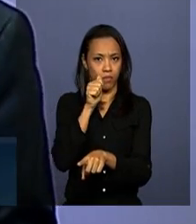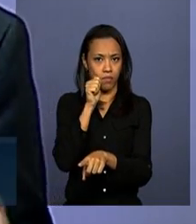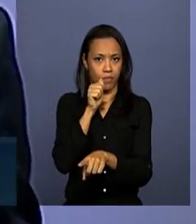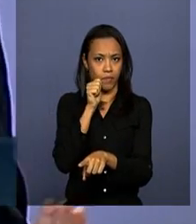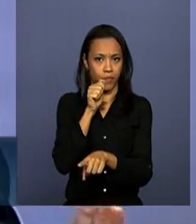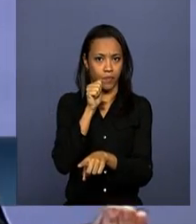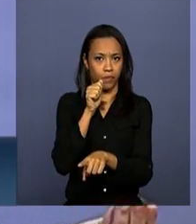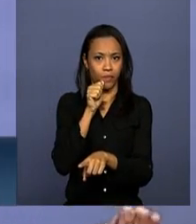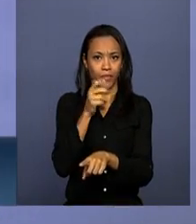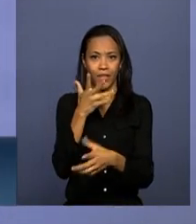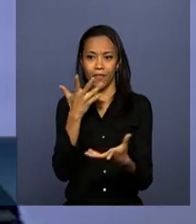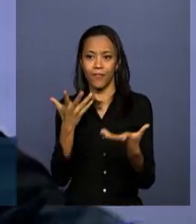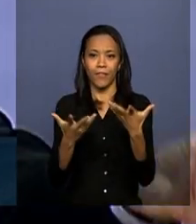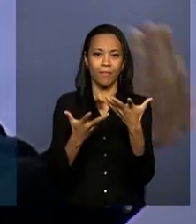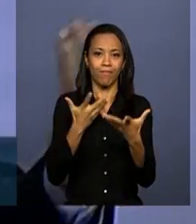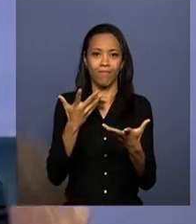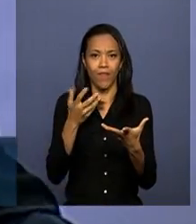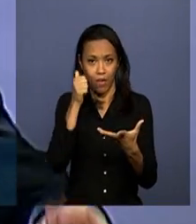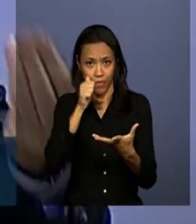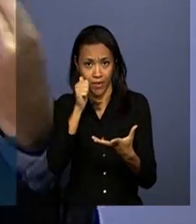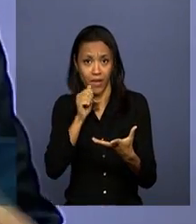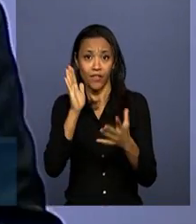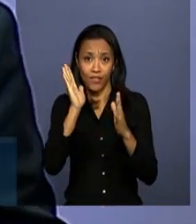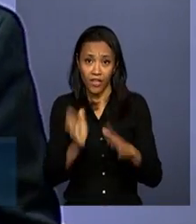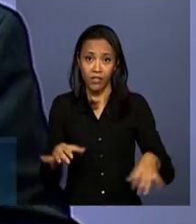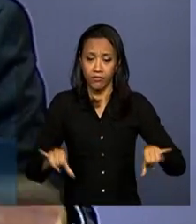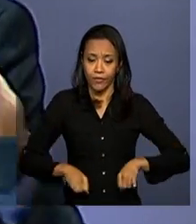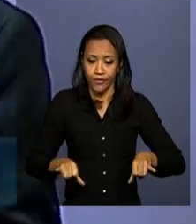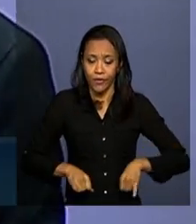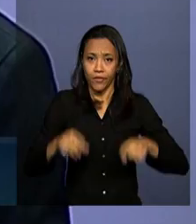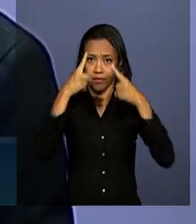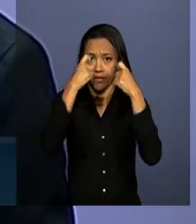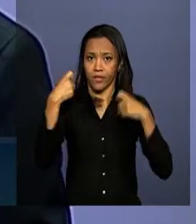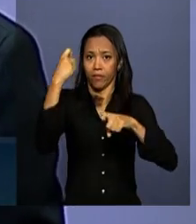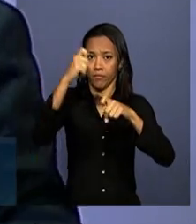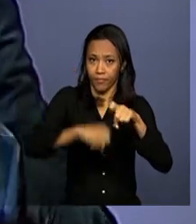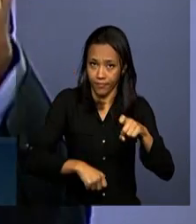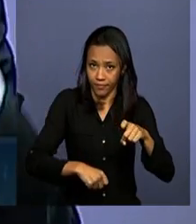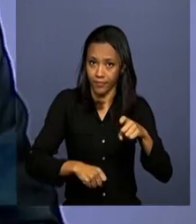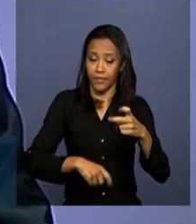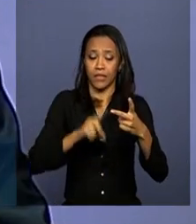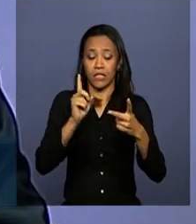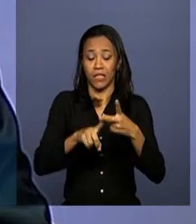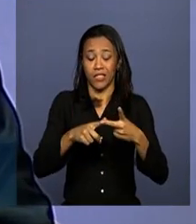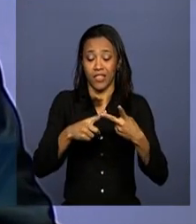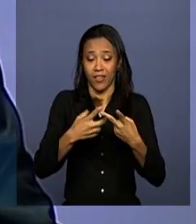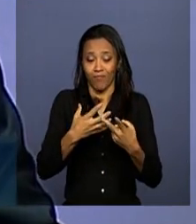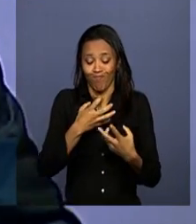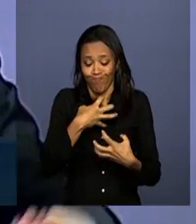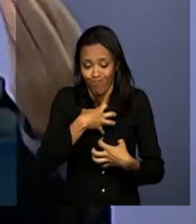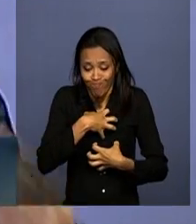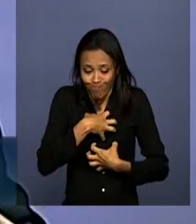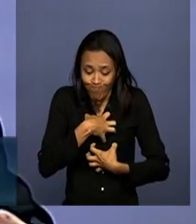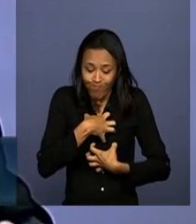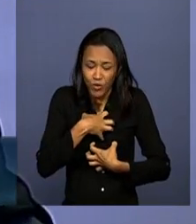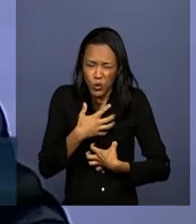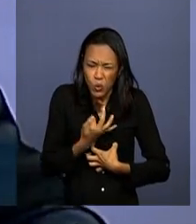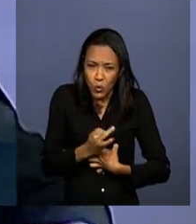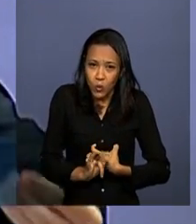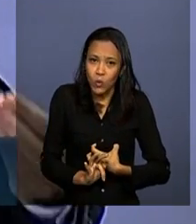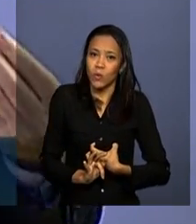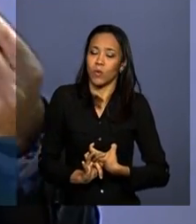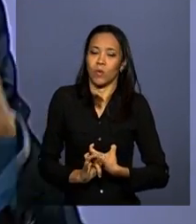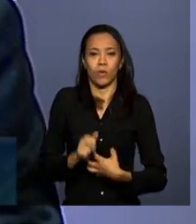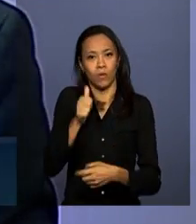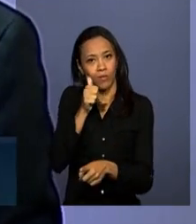que é crítico numa situação em que ela já foi violentada, já foi agredida, tá certo? Humilhada, né? Com dor, e aí ela